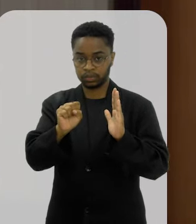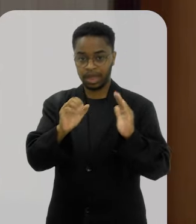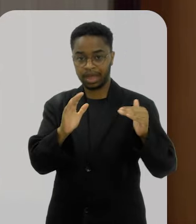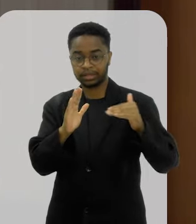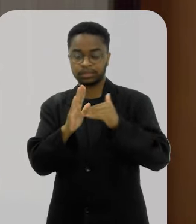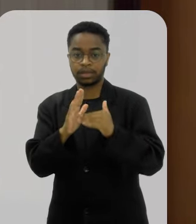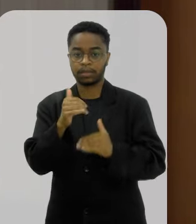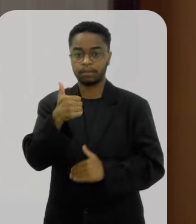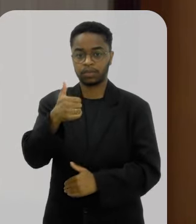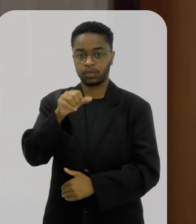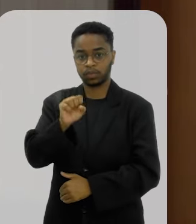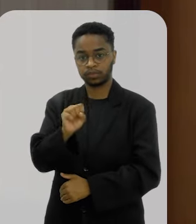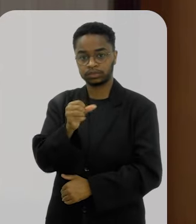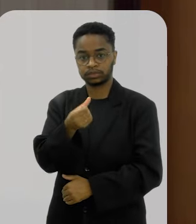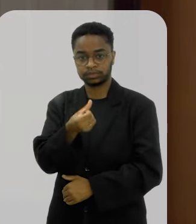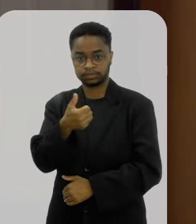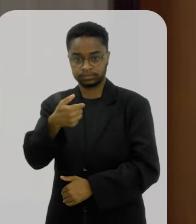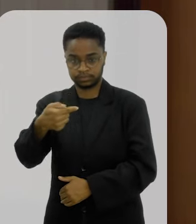1858 e